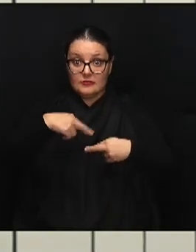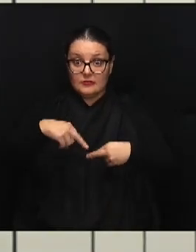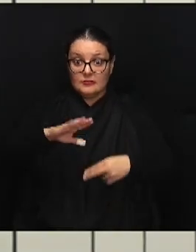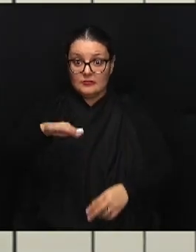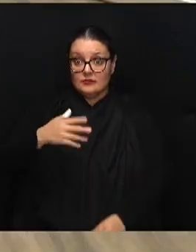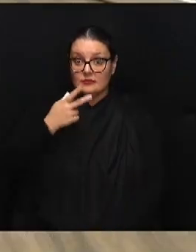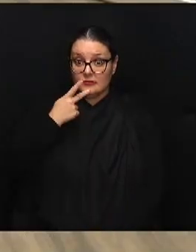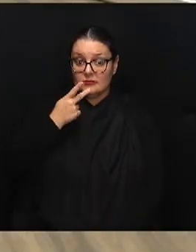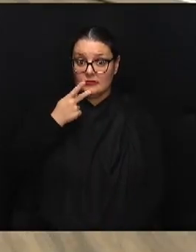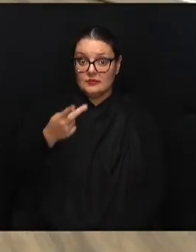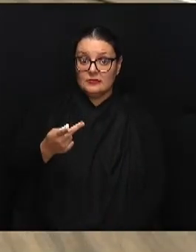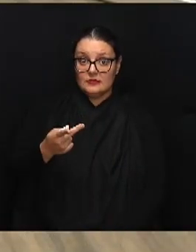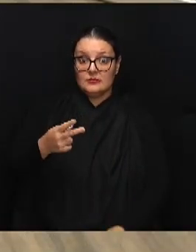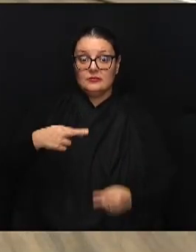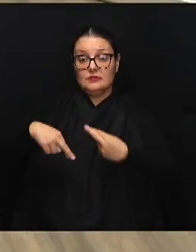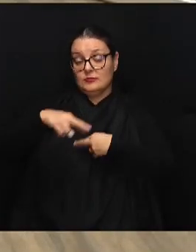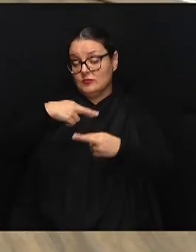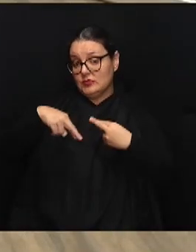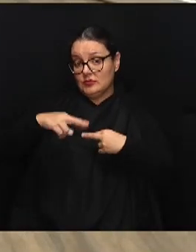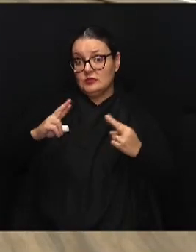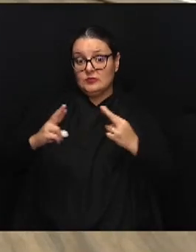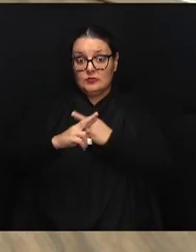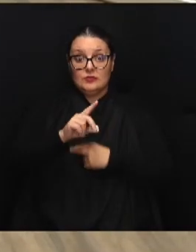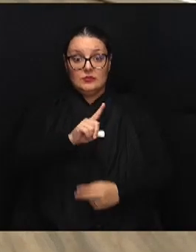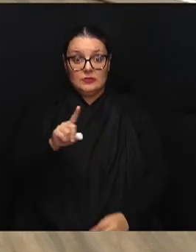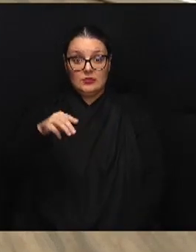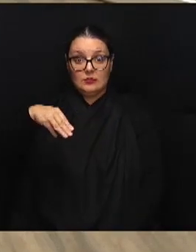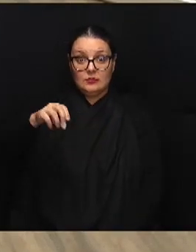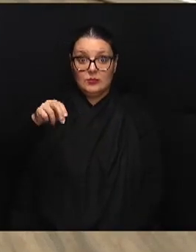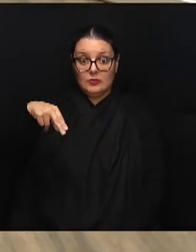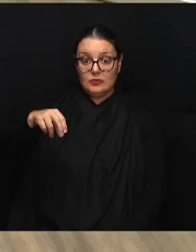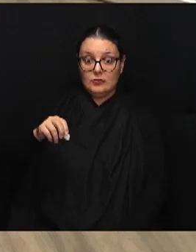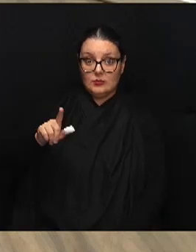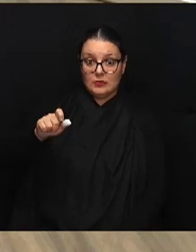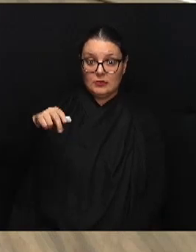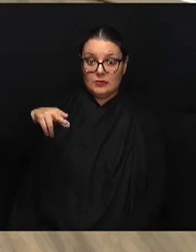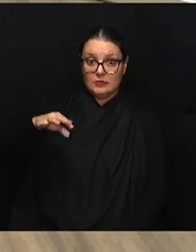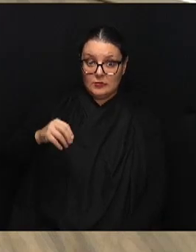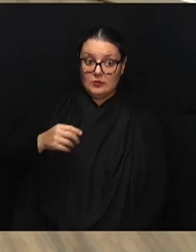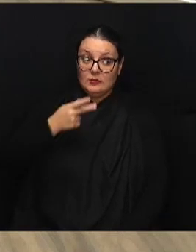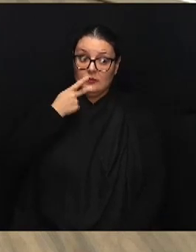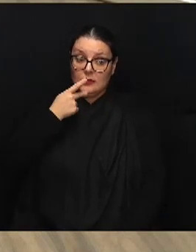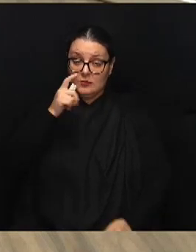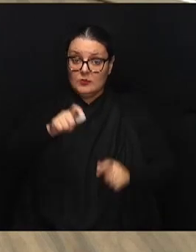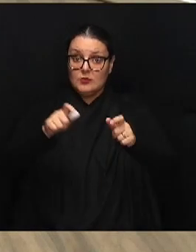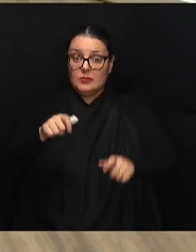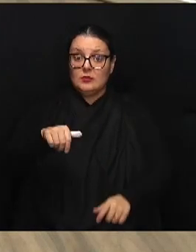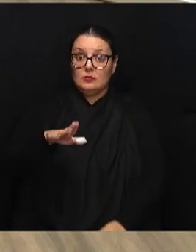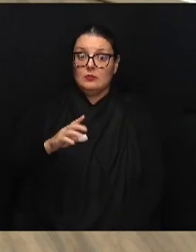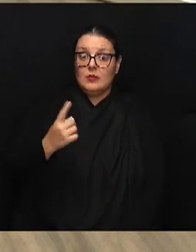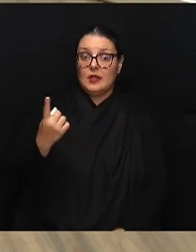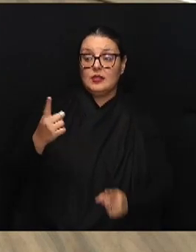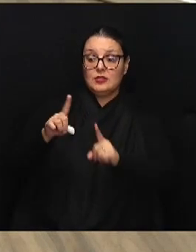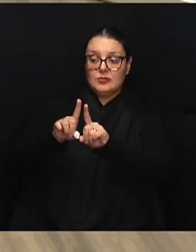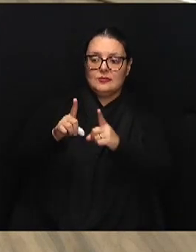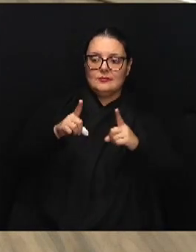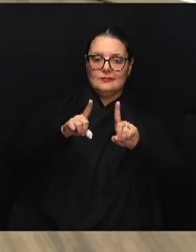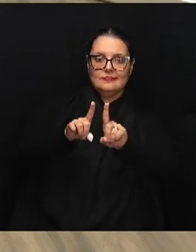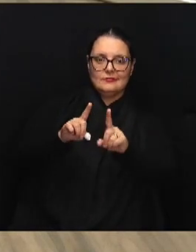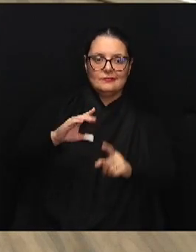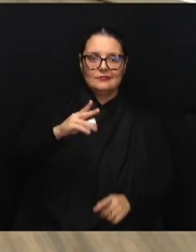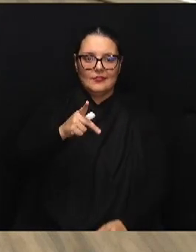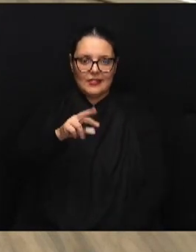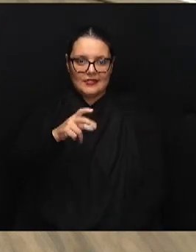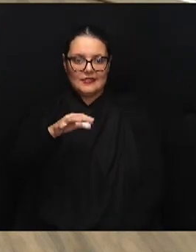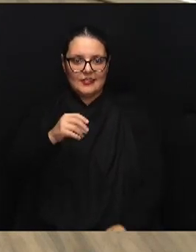gente fala de relacionamento não monogâmico, a gente está falando de pessoas que têm mais de um parceiro. E, curiosamente,